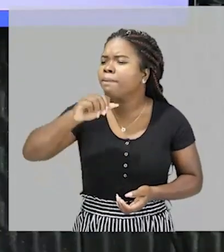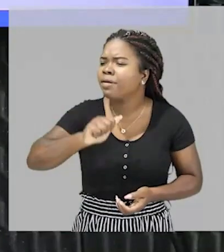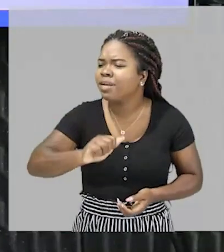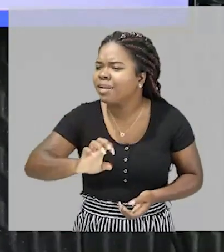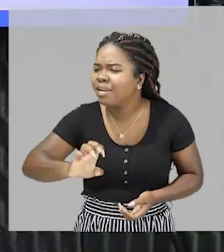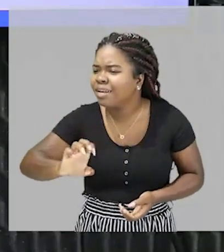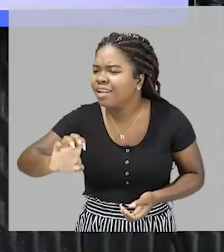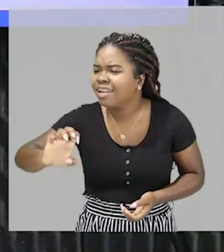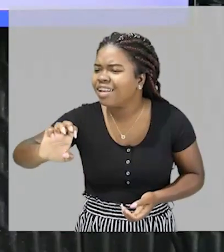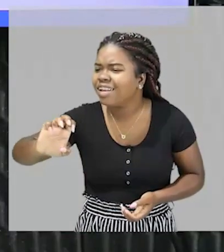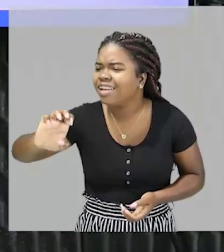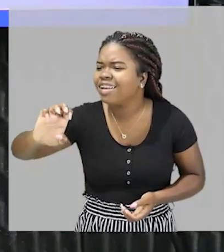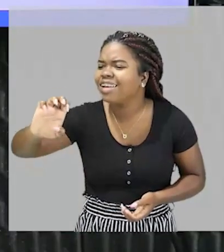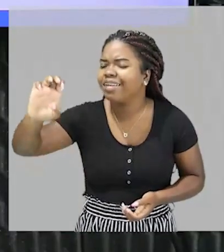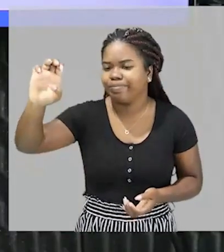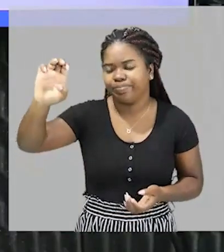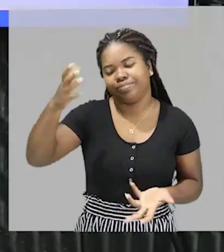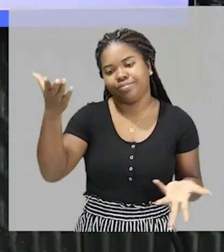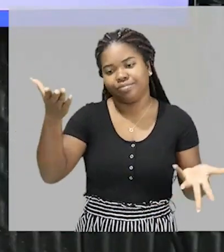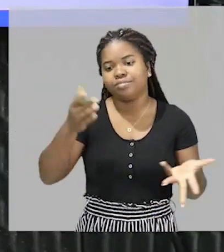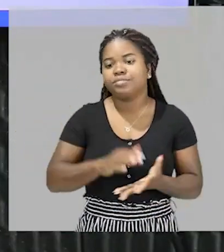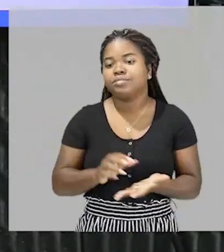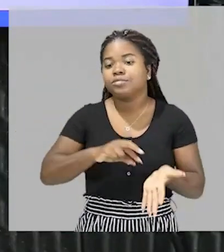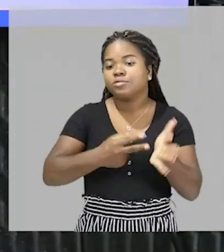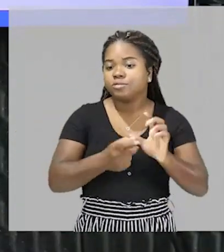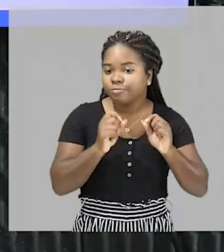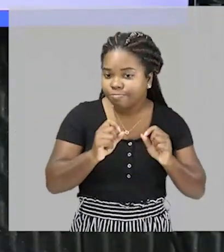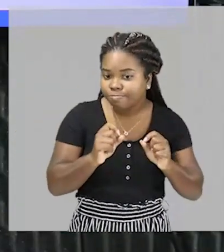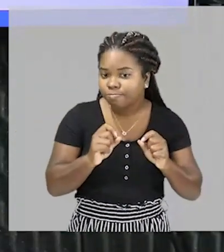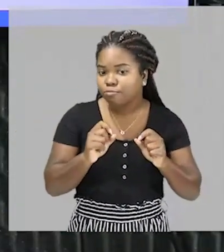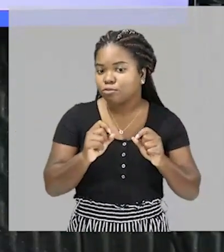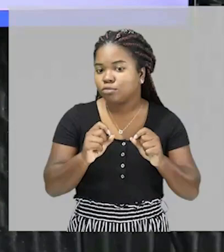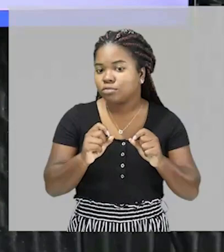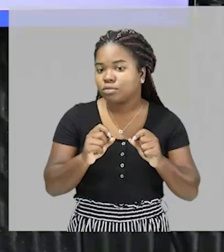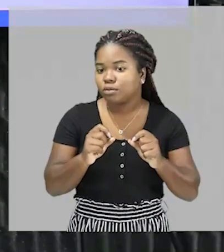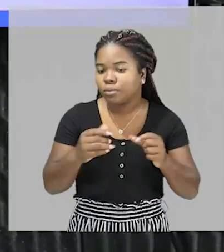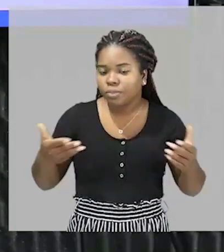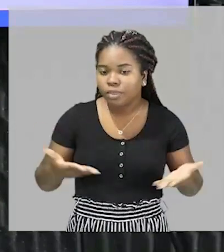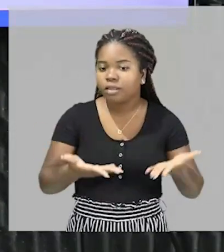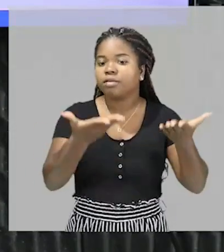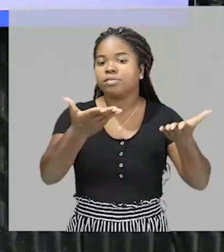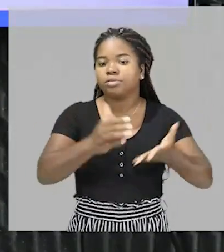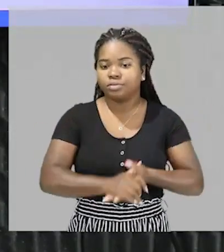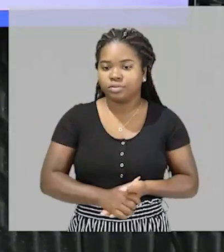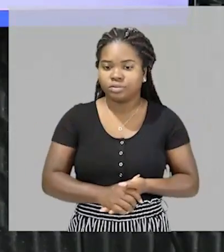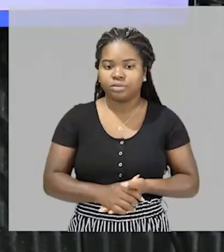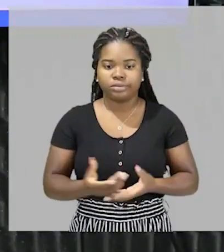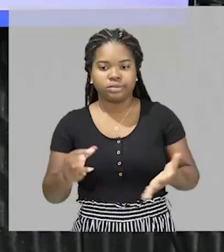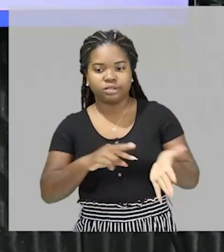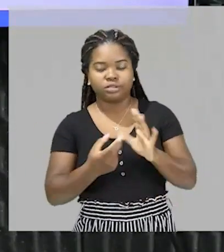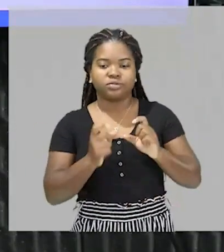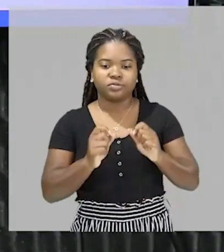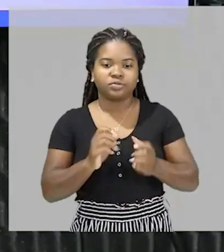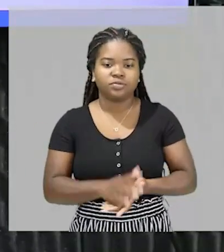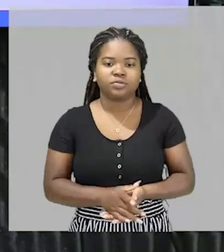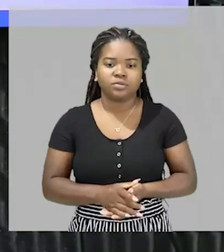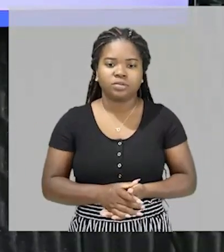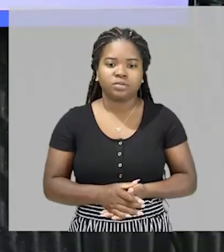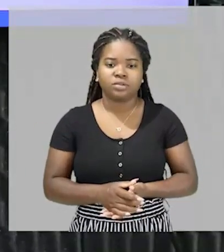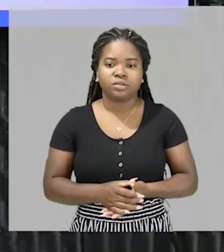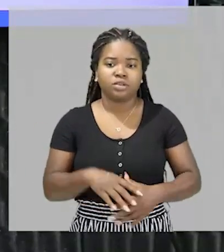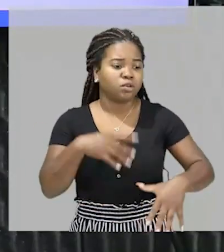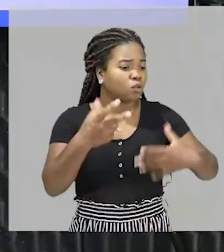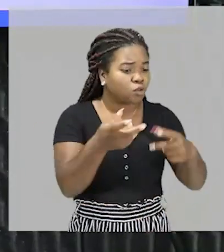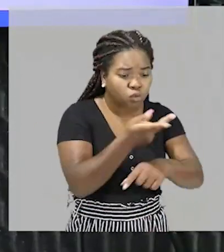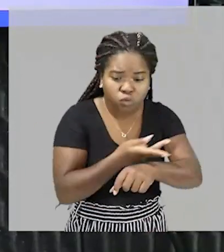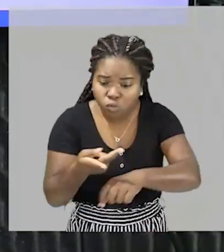mãe, essa vaca mugindo significa, na intenção, onde é que está aquela camisa que eu não consigo achar, que eu deixei, que eu preciso da